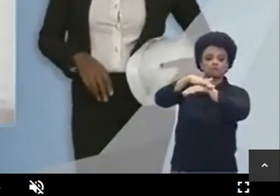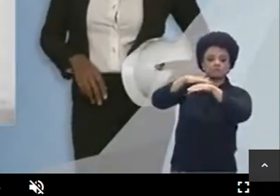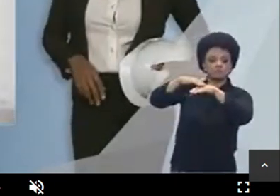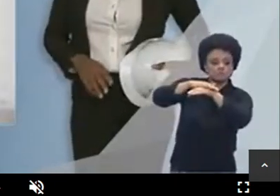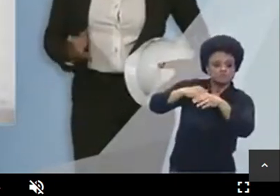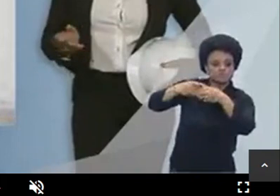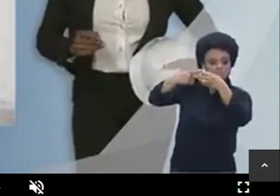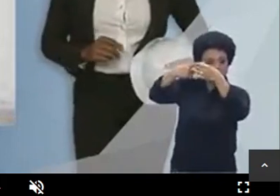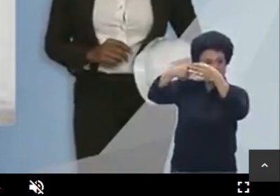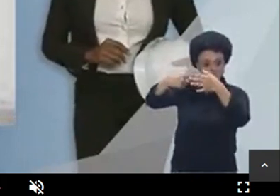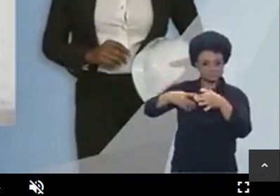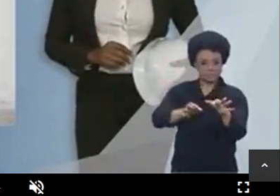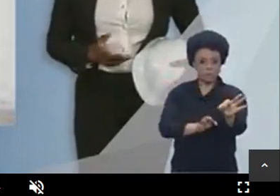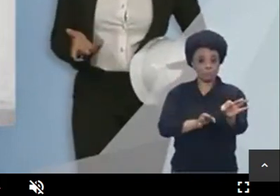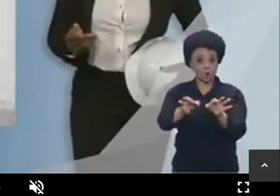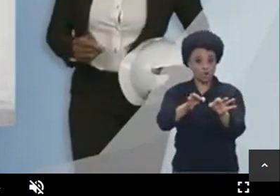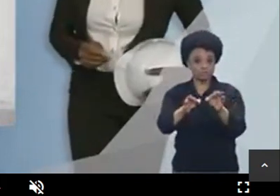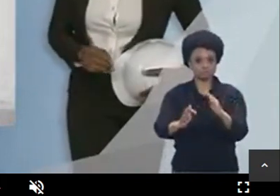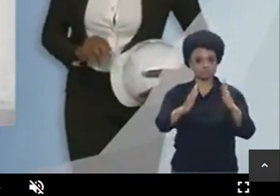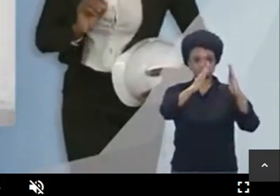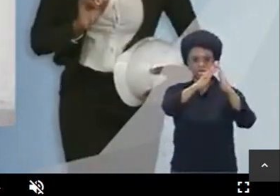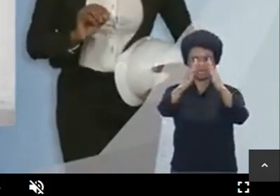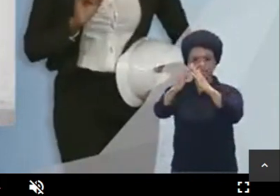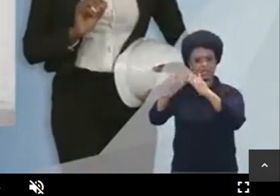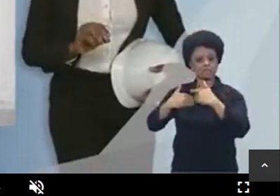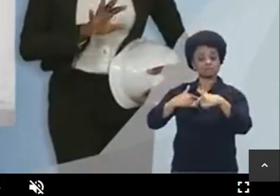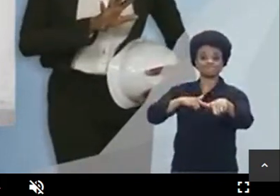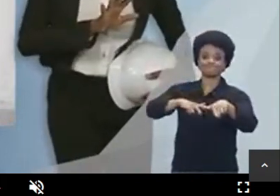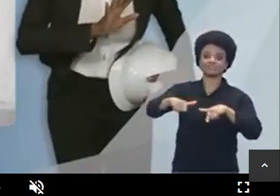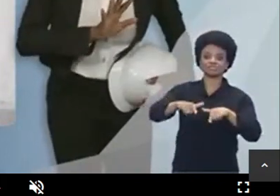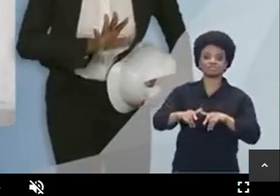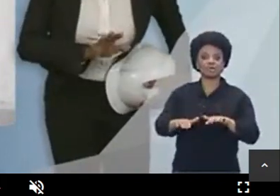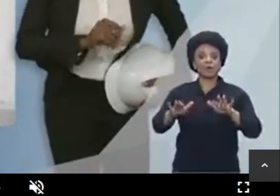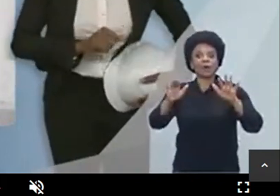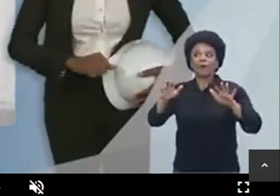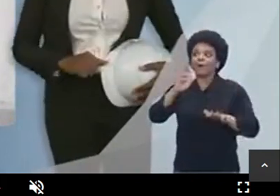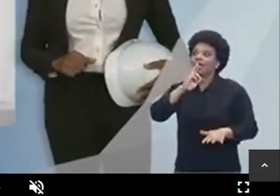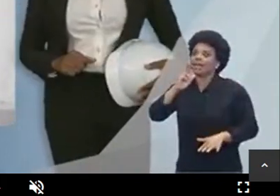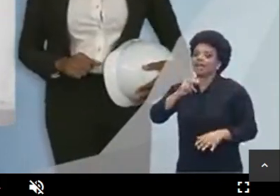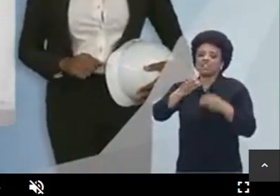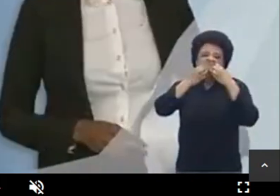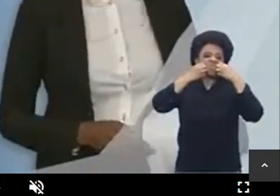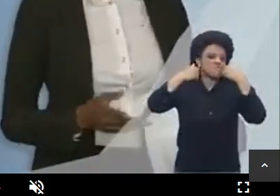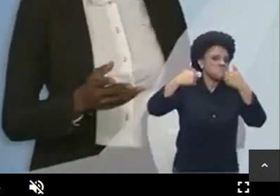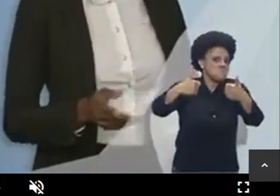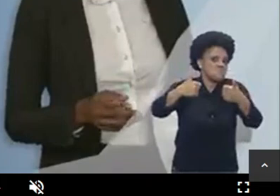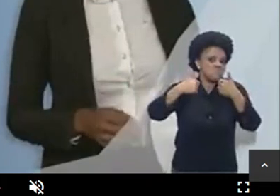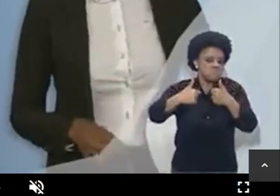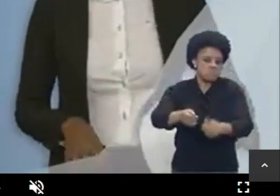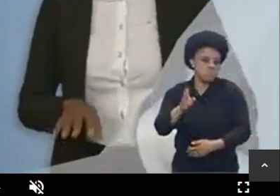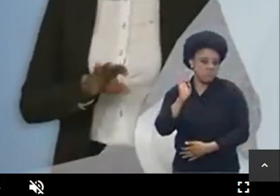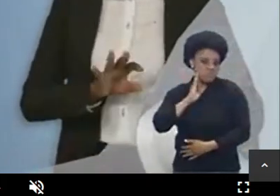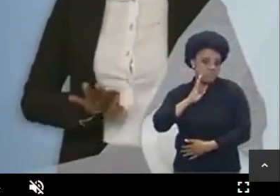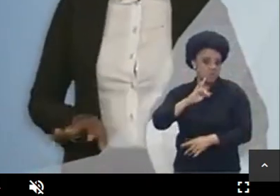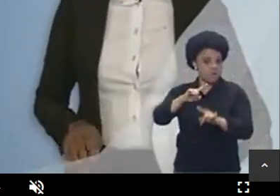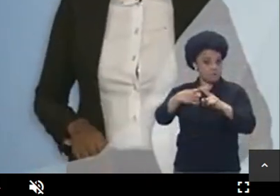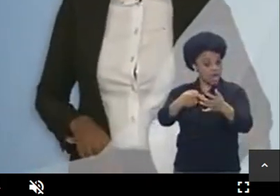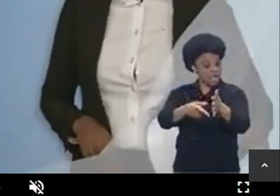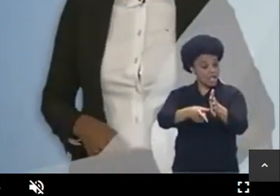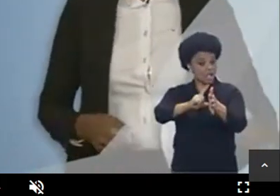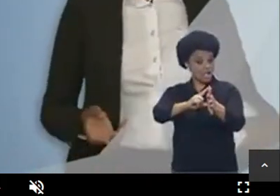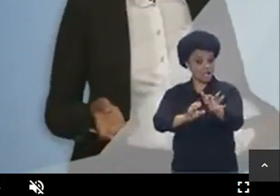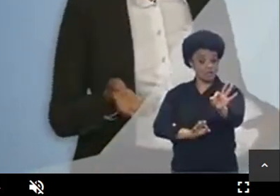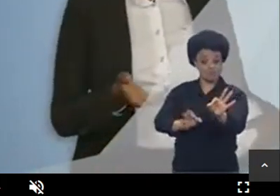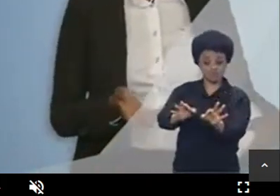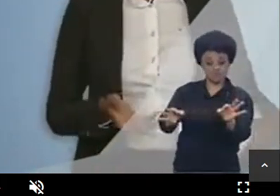projeto de residência no qual estou trabalhando. Olha, o resultado tá ficando incrível. Mas antes de ter o projeto pronto,